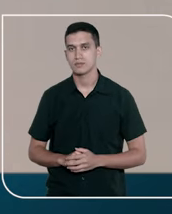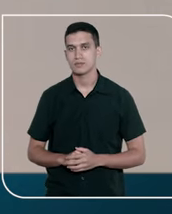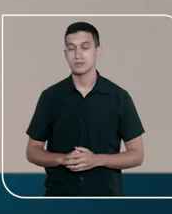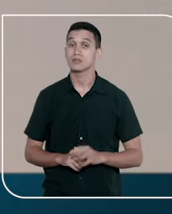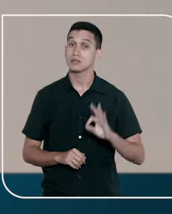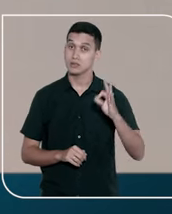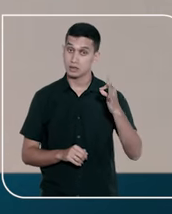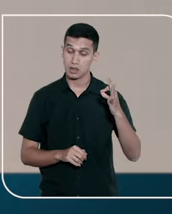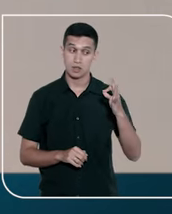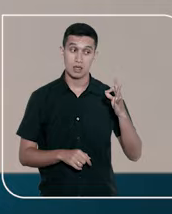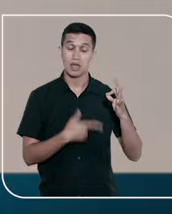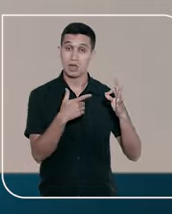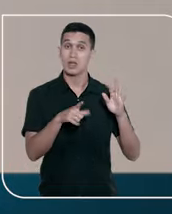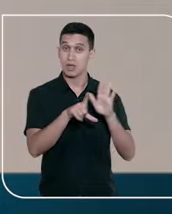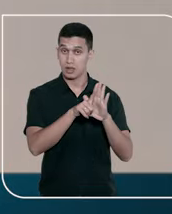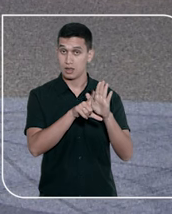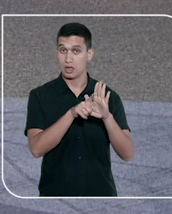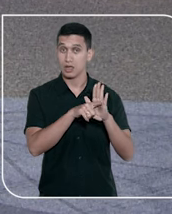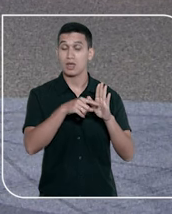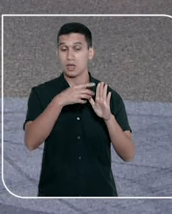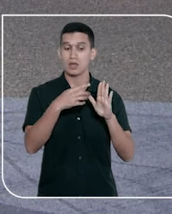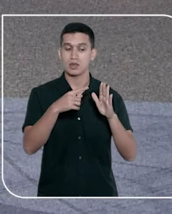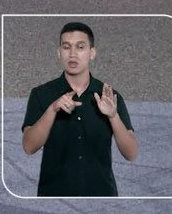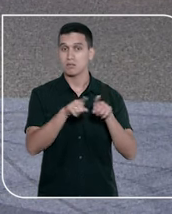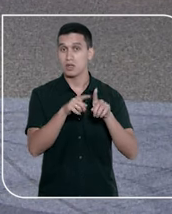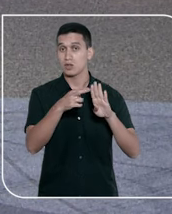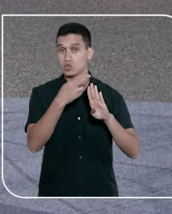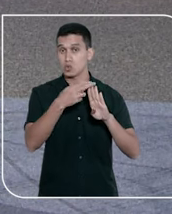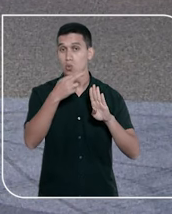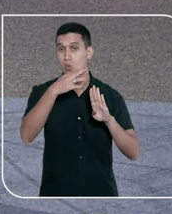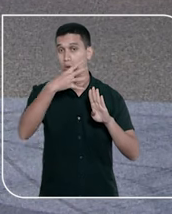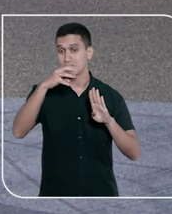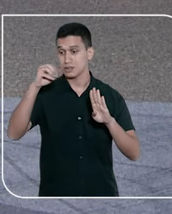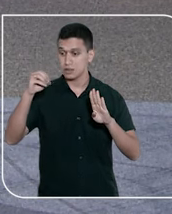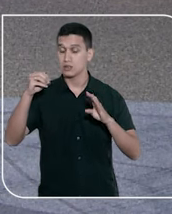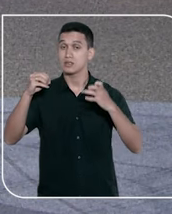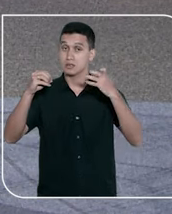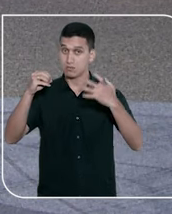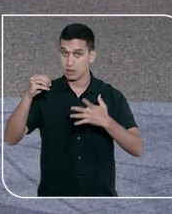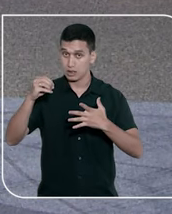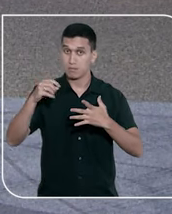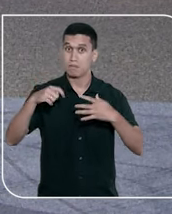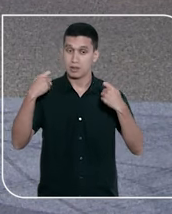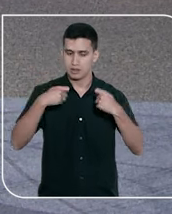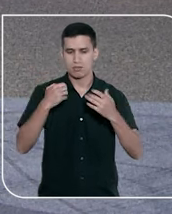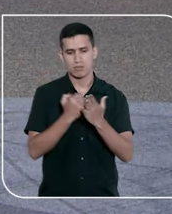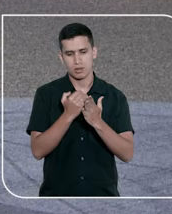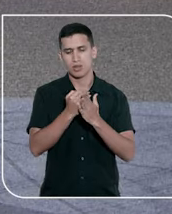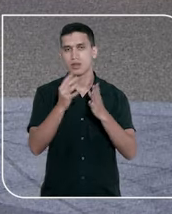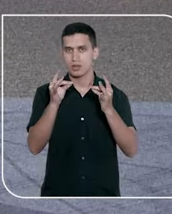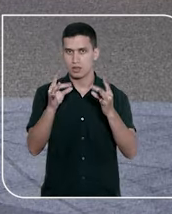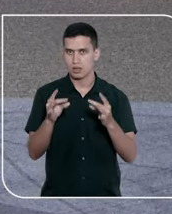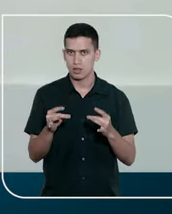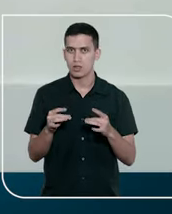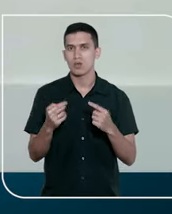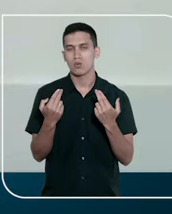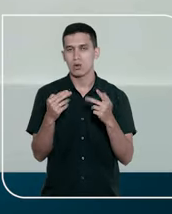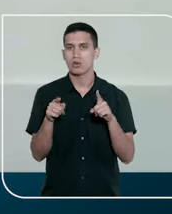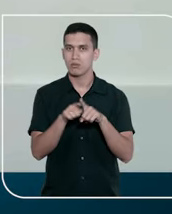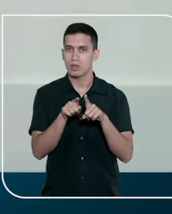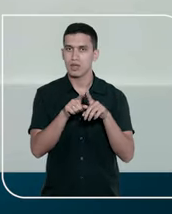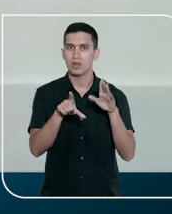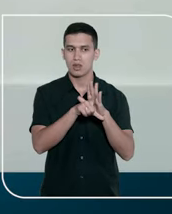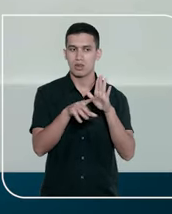regulada pela ANAC, pela resolução 400, que é algo que deveria ser mais difundida, assim como o Código Brasileiro de Aeronáutica, no seu